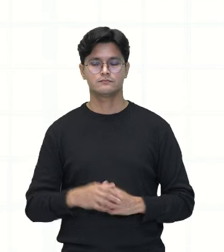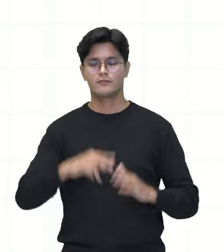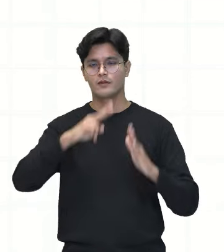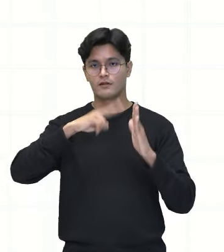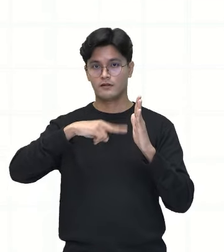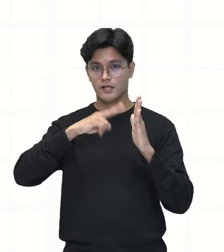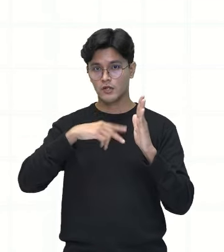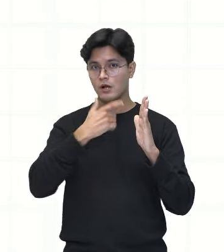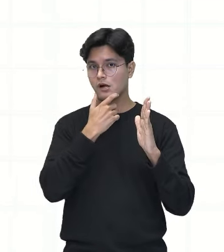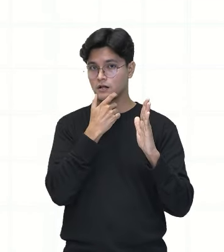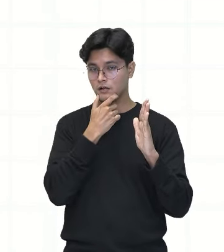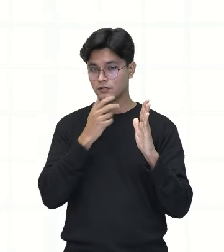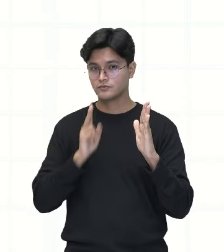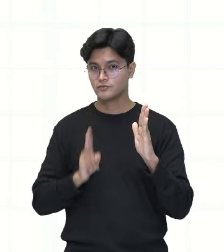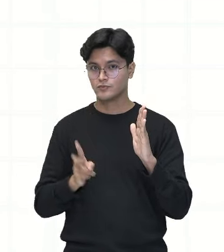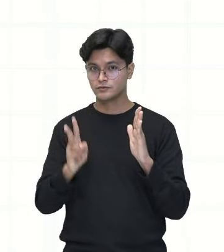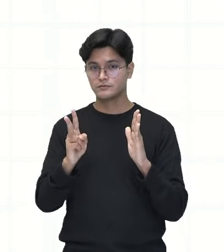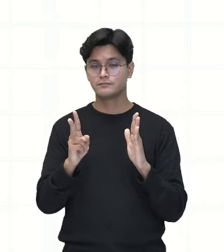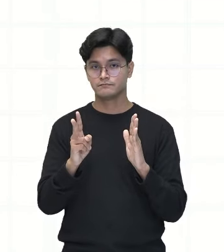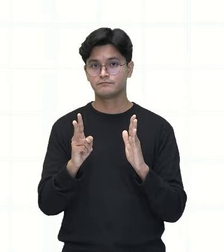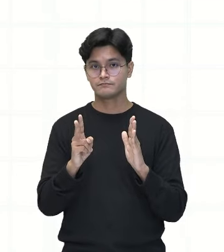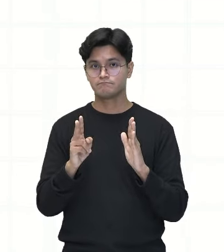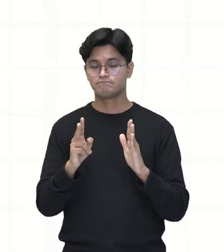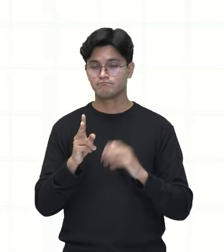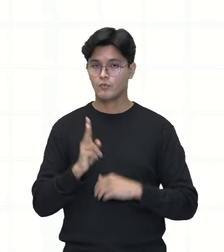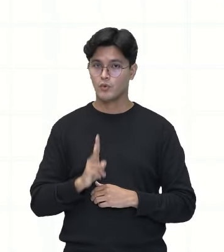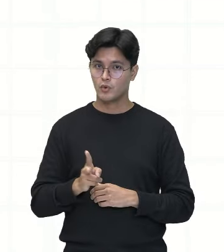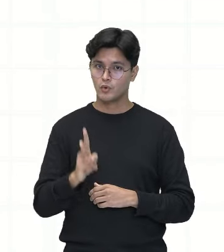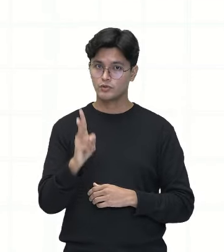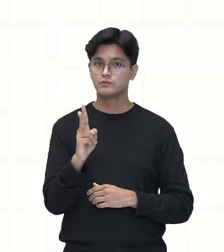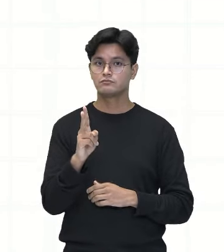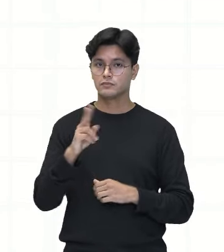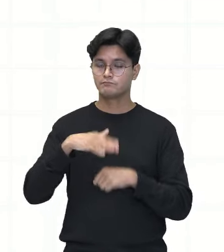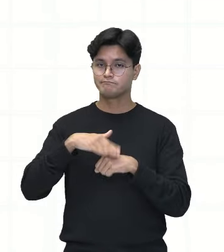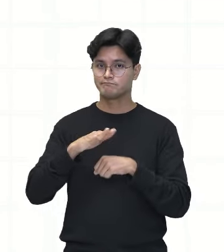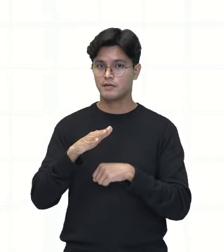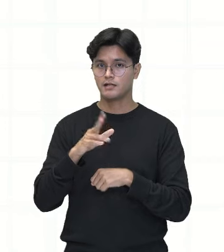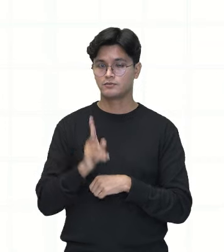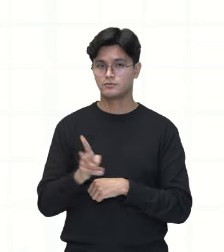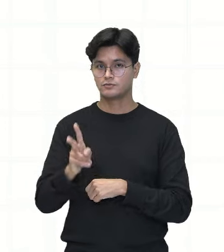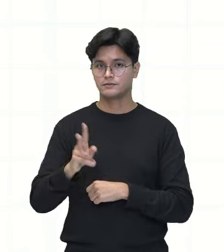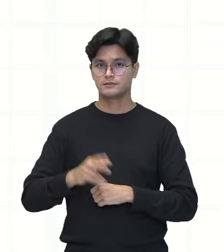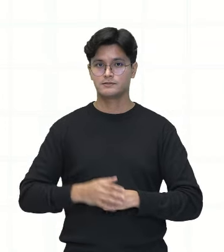was colorblind. Continuando um pouquinho mais.